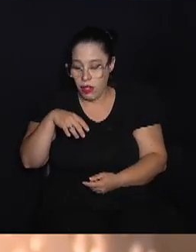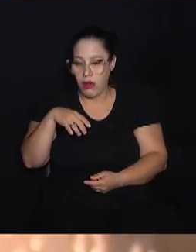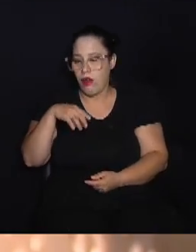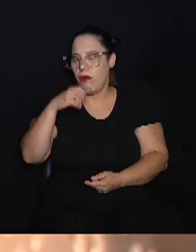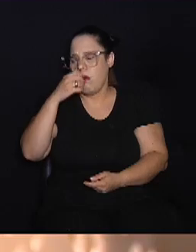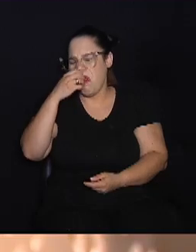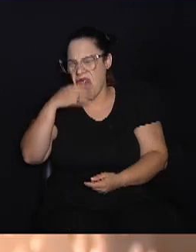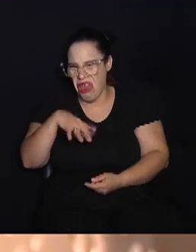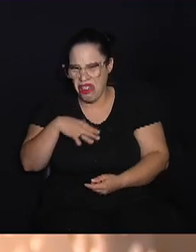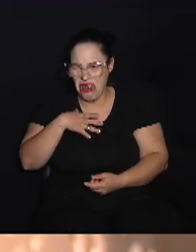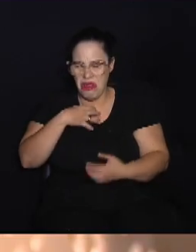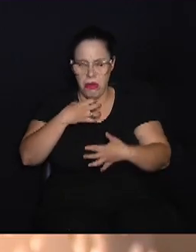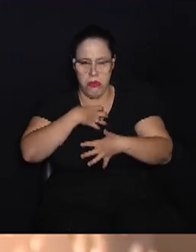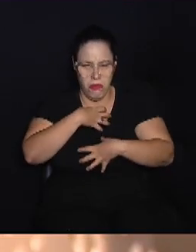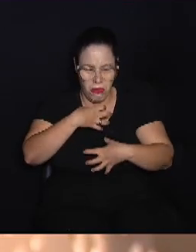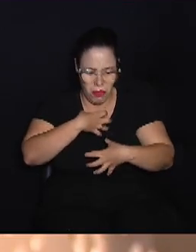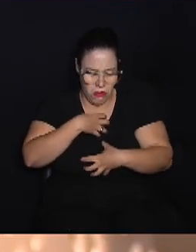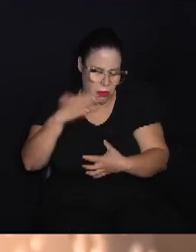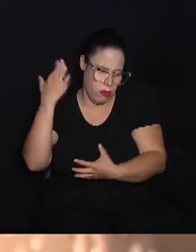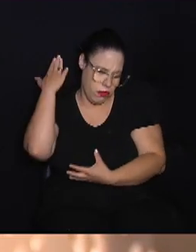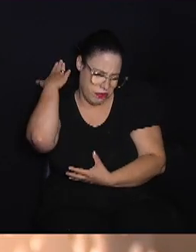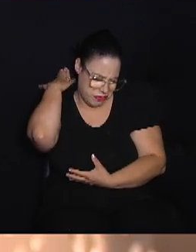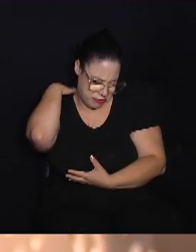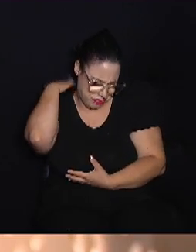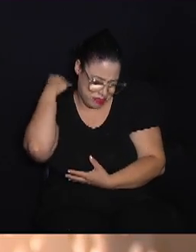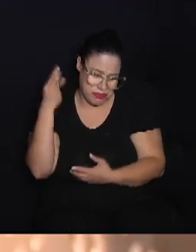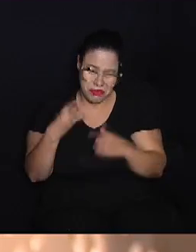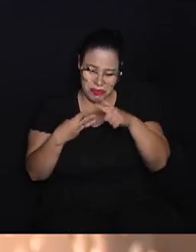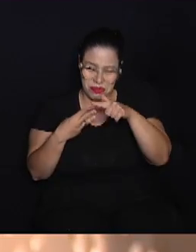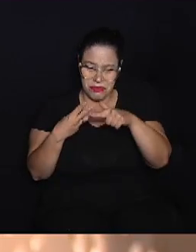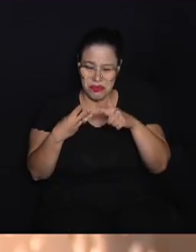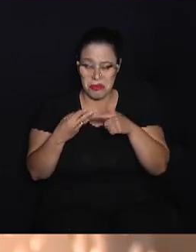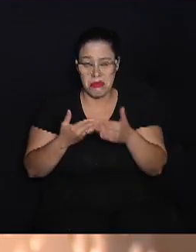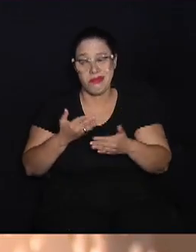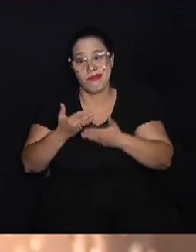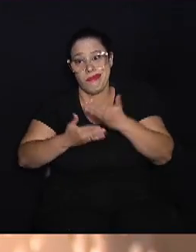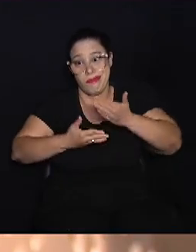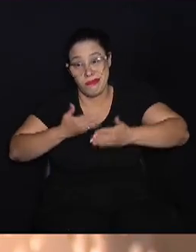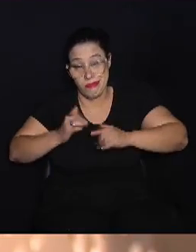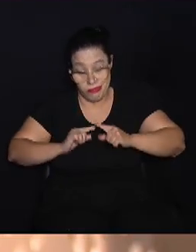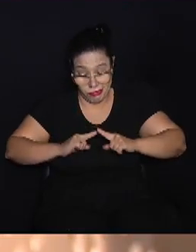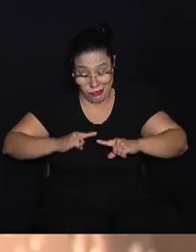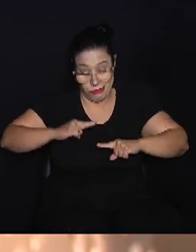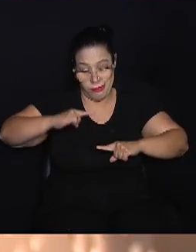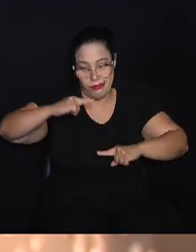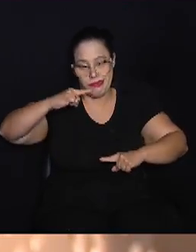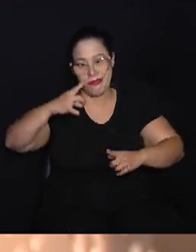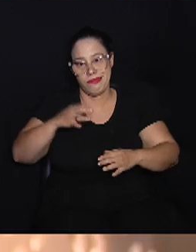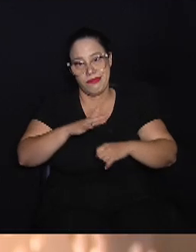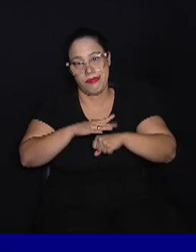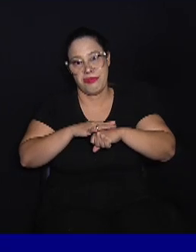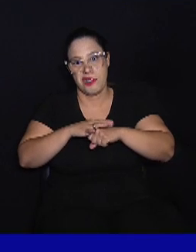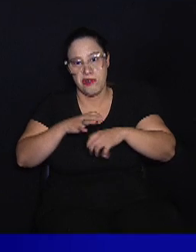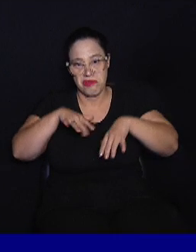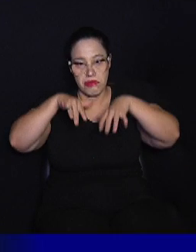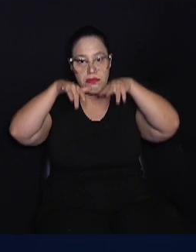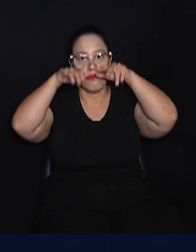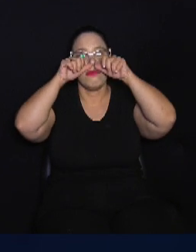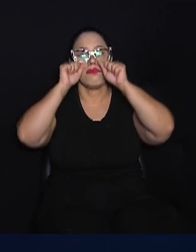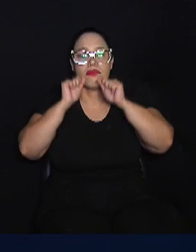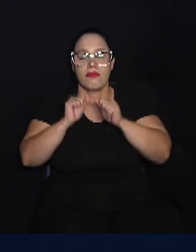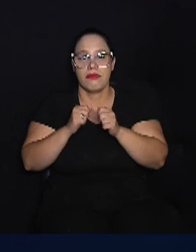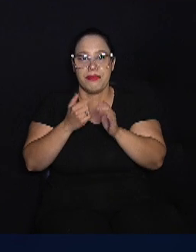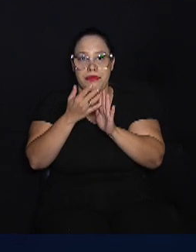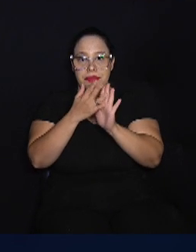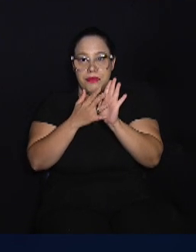quadros de pneumonia. Então, todos esses três fatores contribuem para o aumento de doenças respiratórias. De